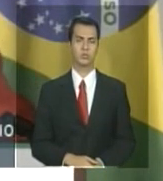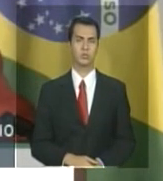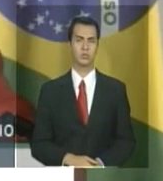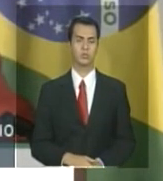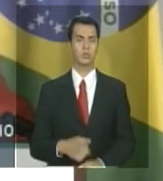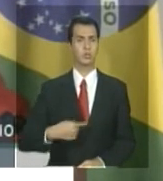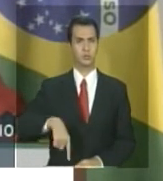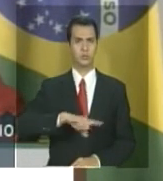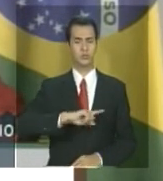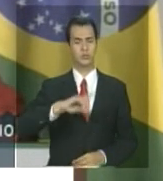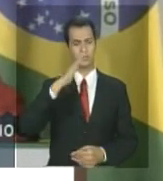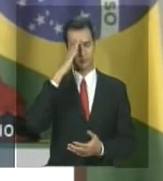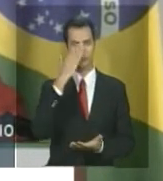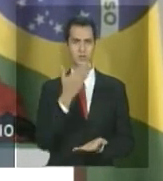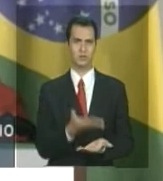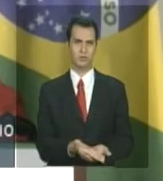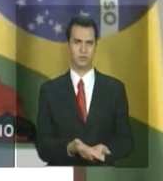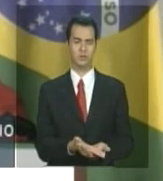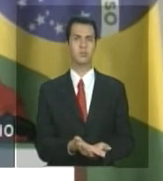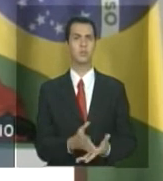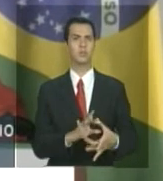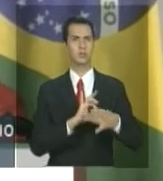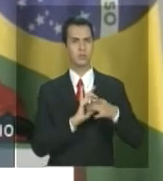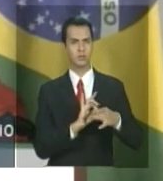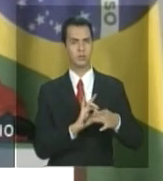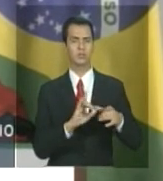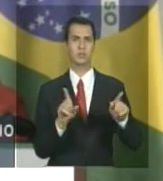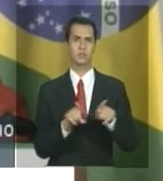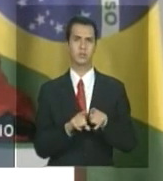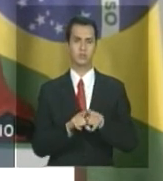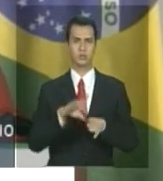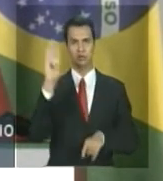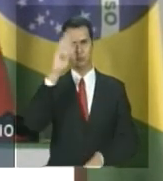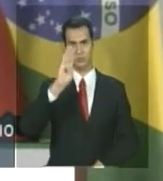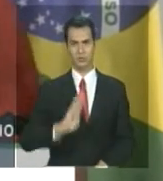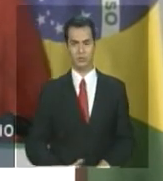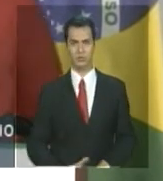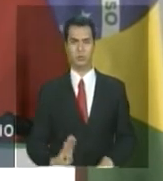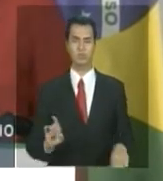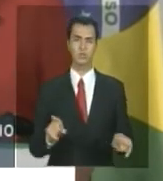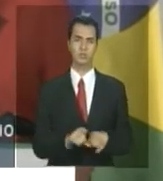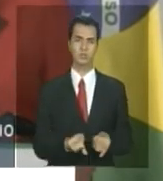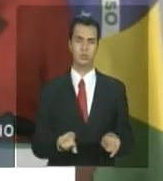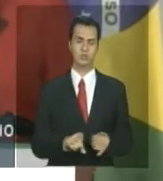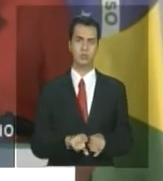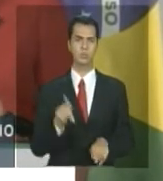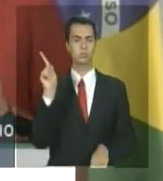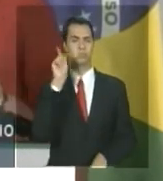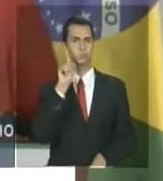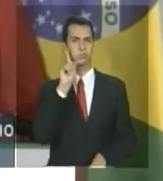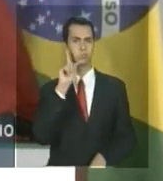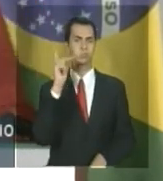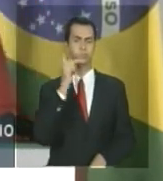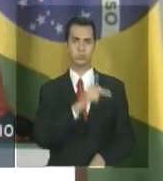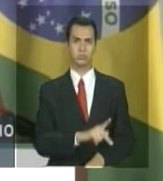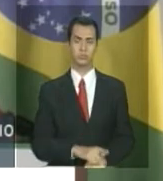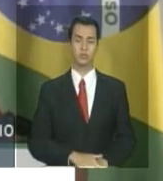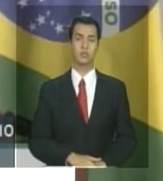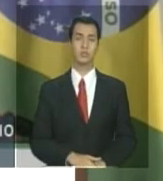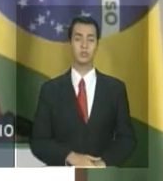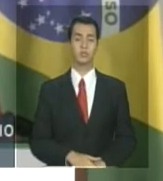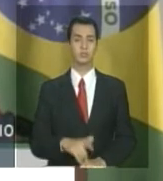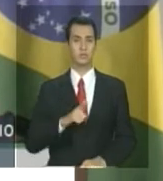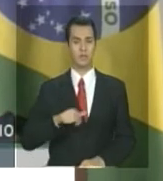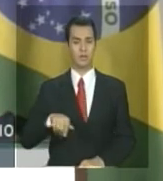efetiva cooperação e associação entre as instituições brasileiras e as instituições americanas, do setor